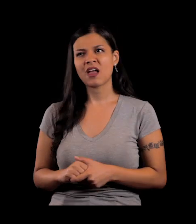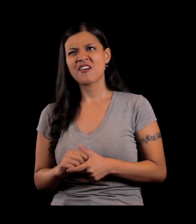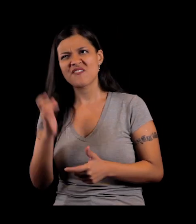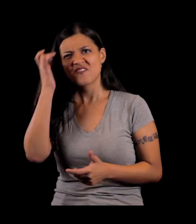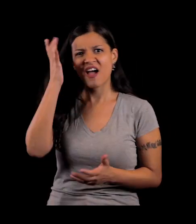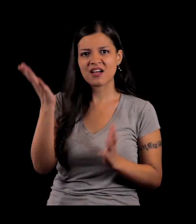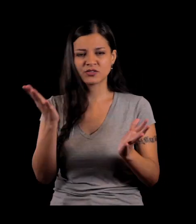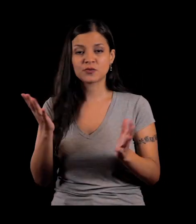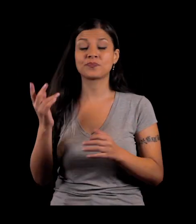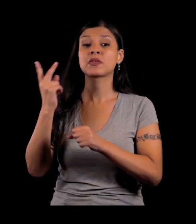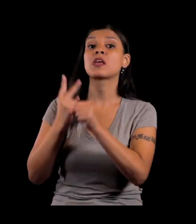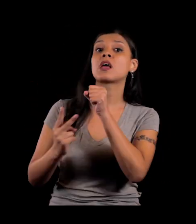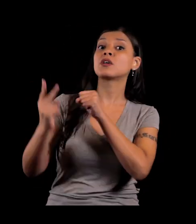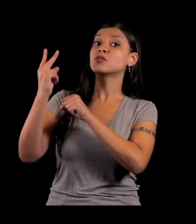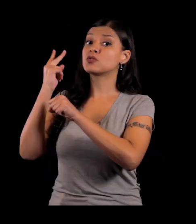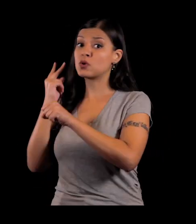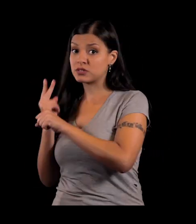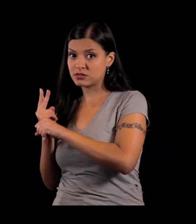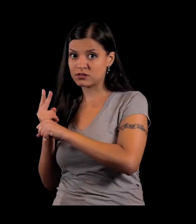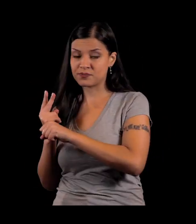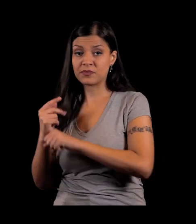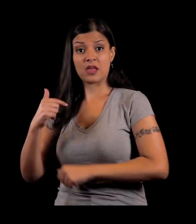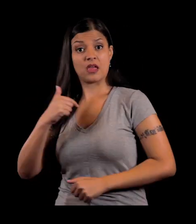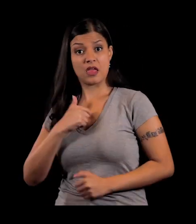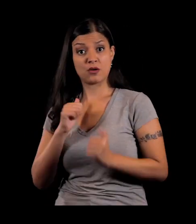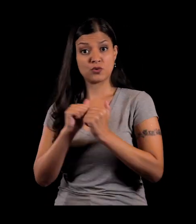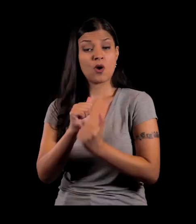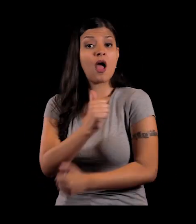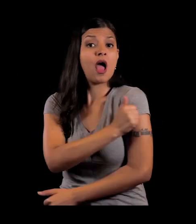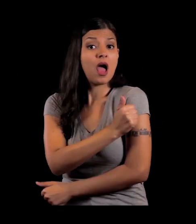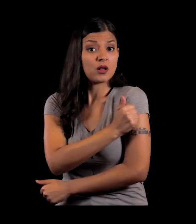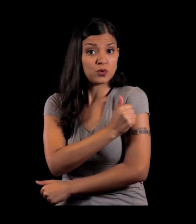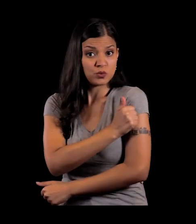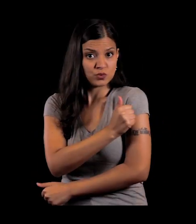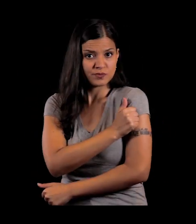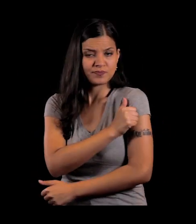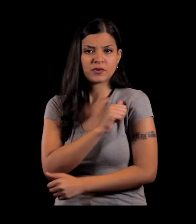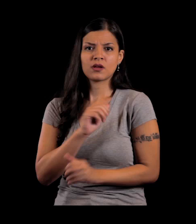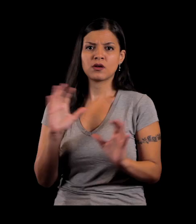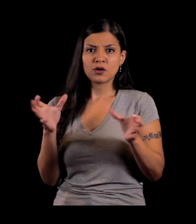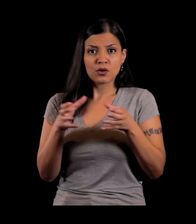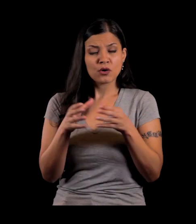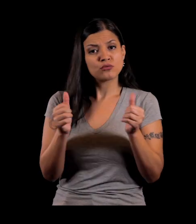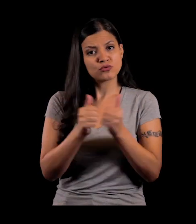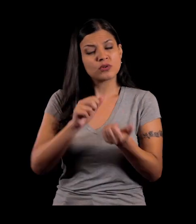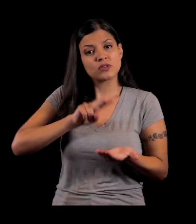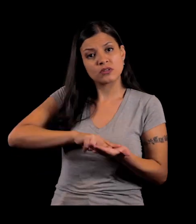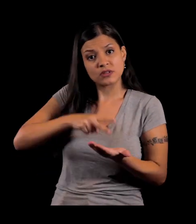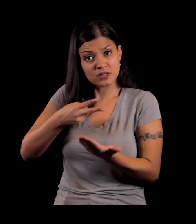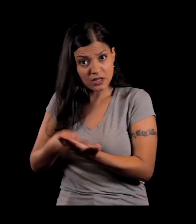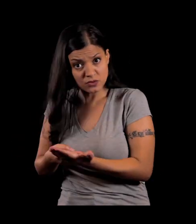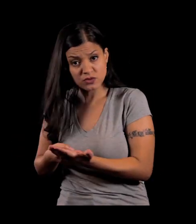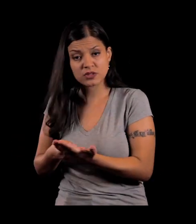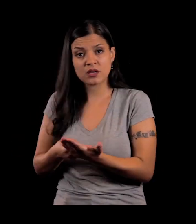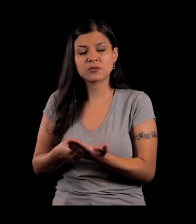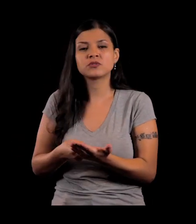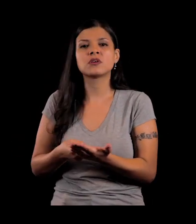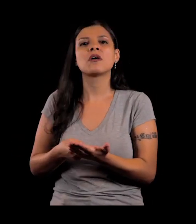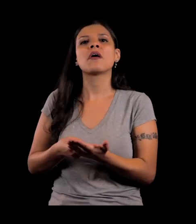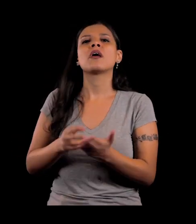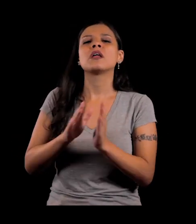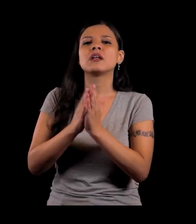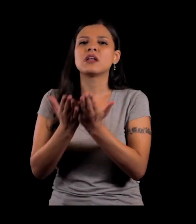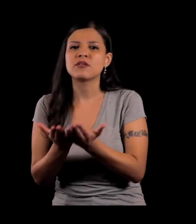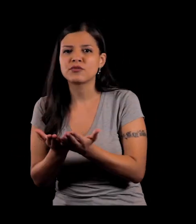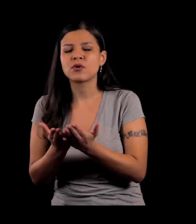2 anos, eu e os meus alunos traduzimos juntos Granta, os 20